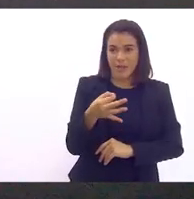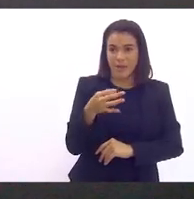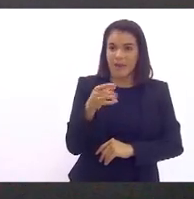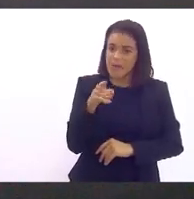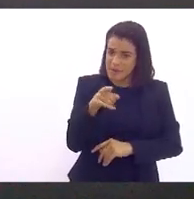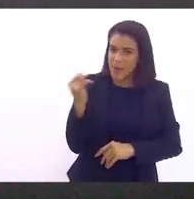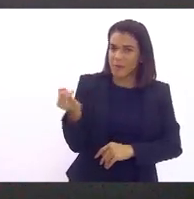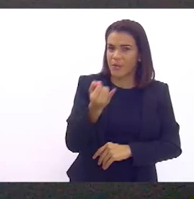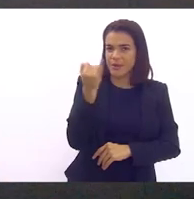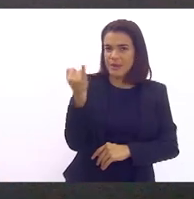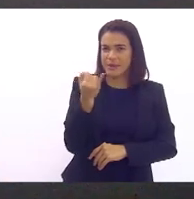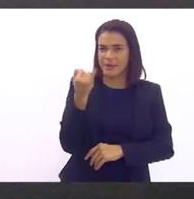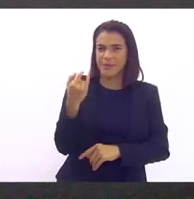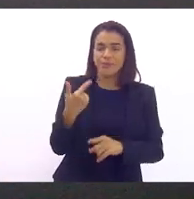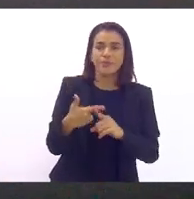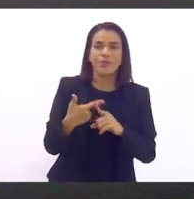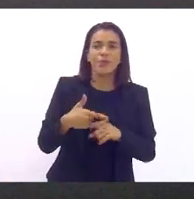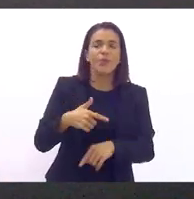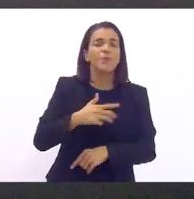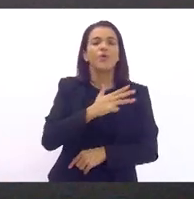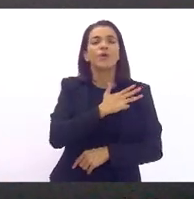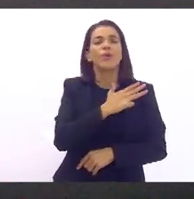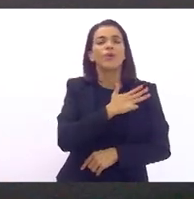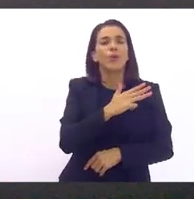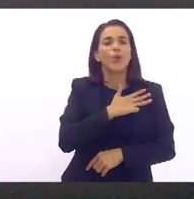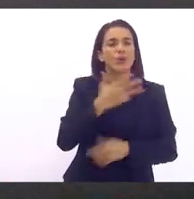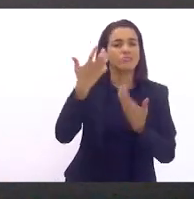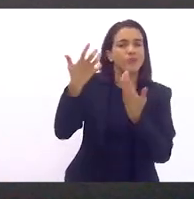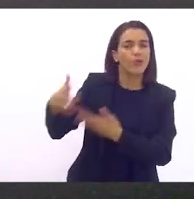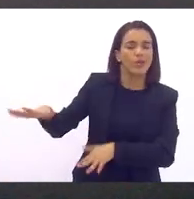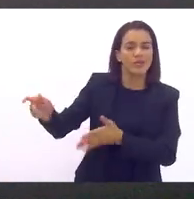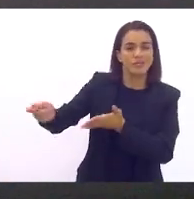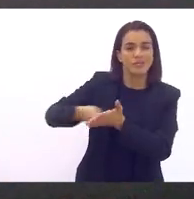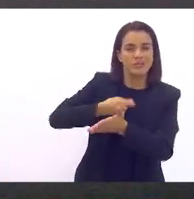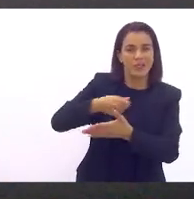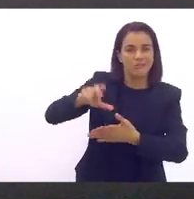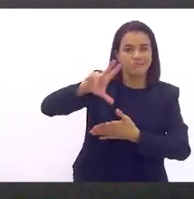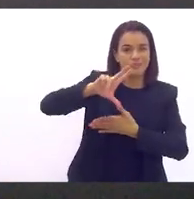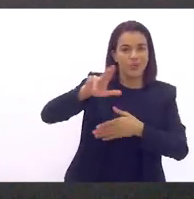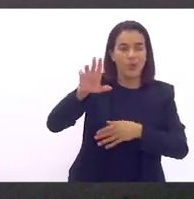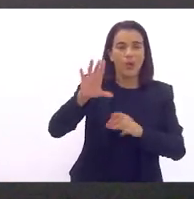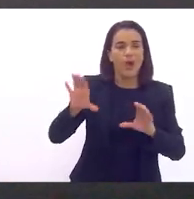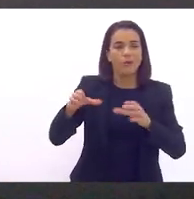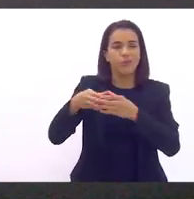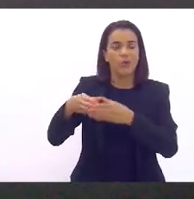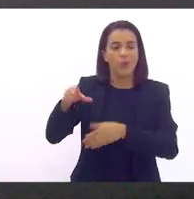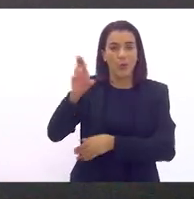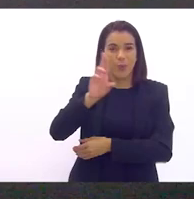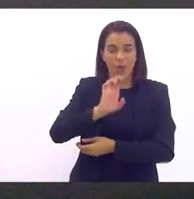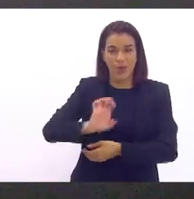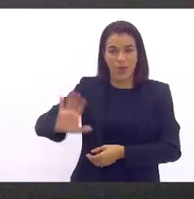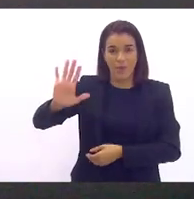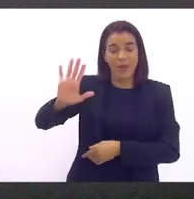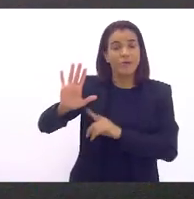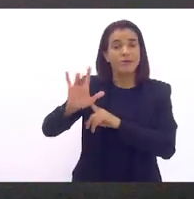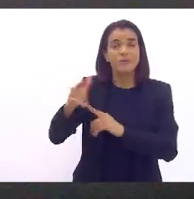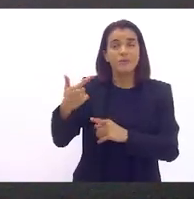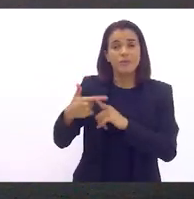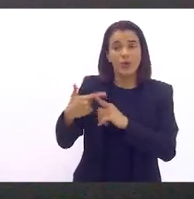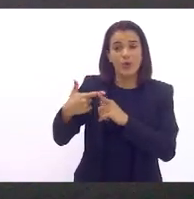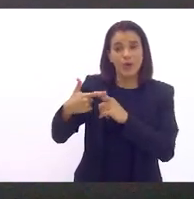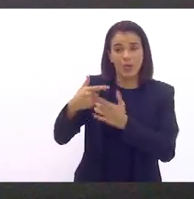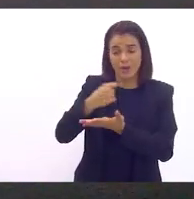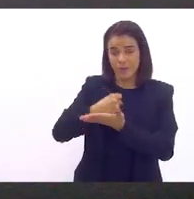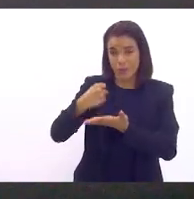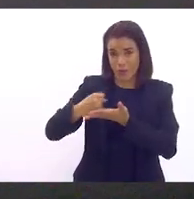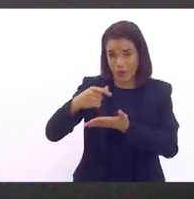relevante Por que que o Lula se negou a assinar o acordo do mercul com a União Europeia porque numa previsão do acordo do méc